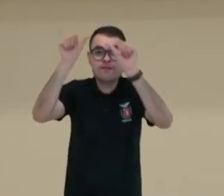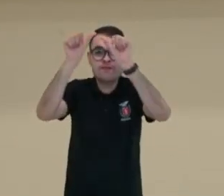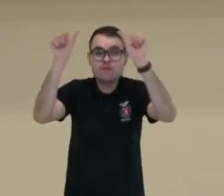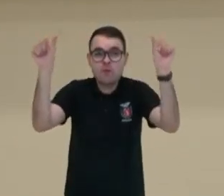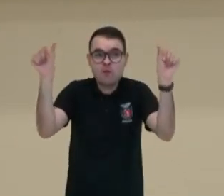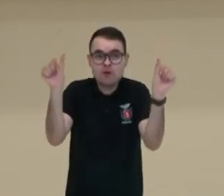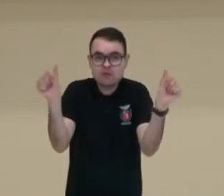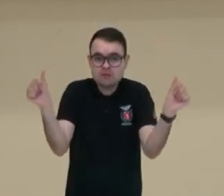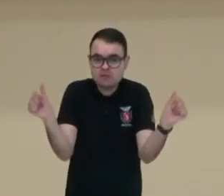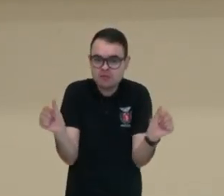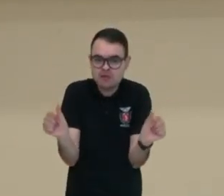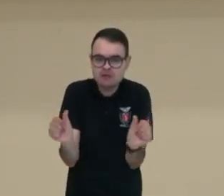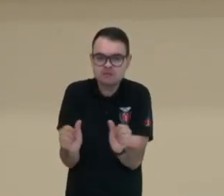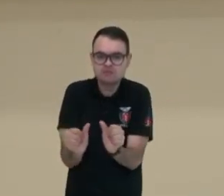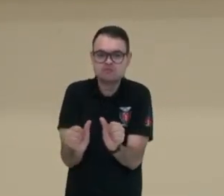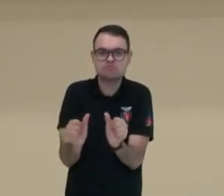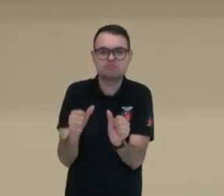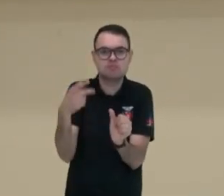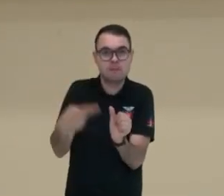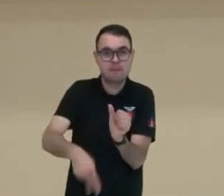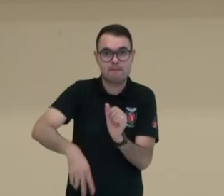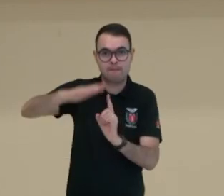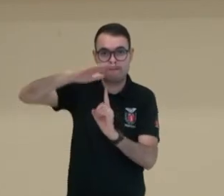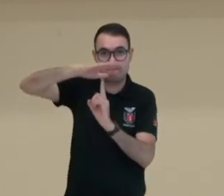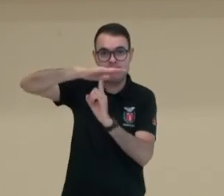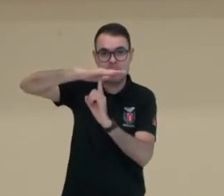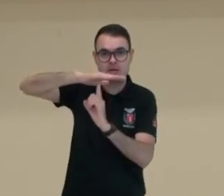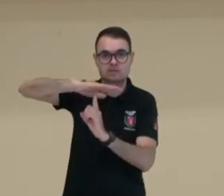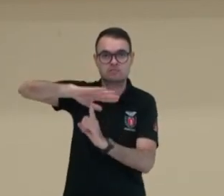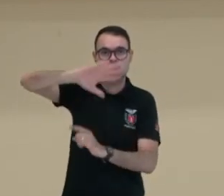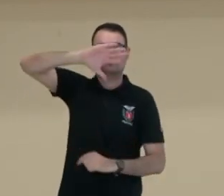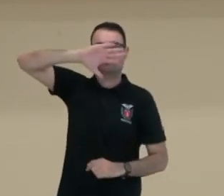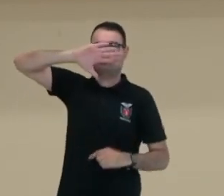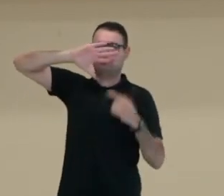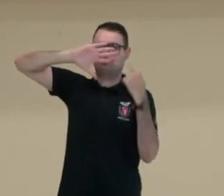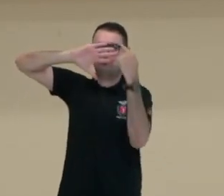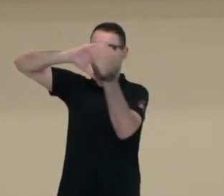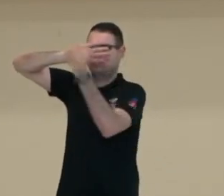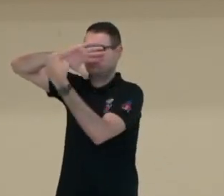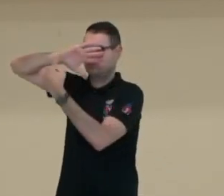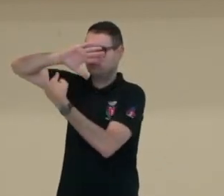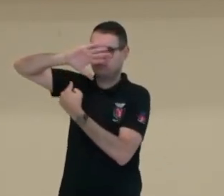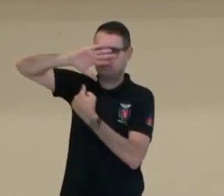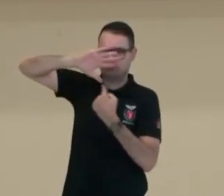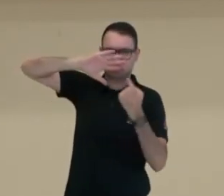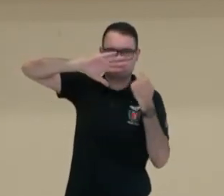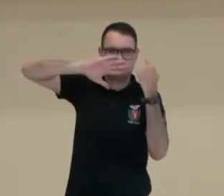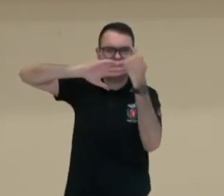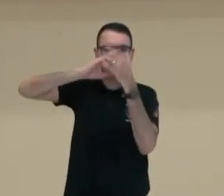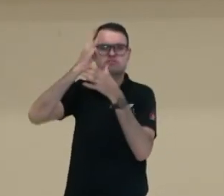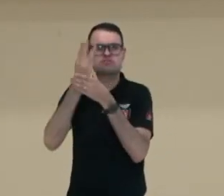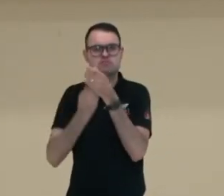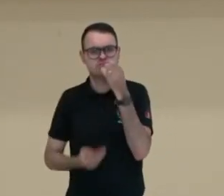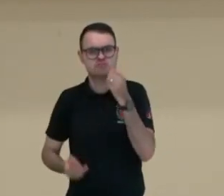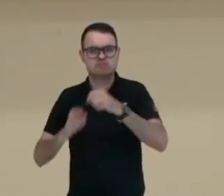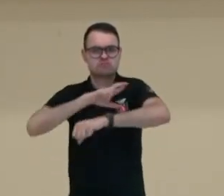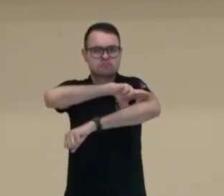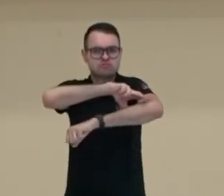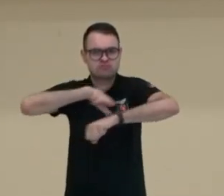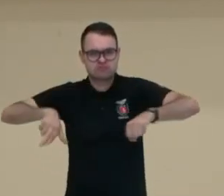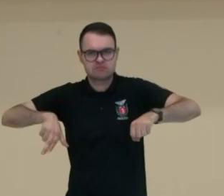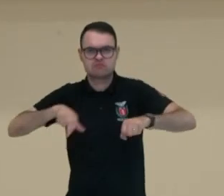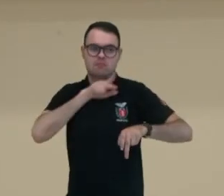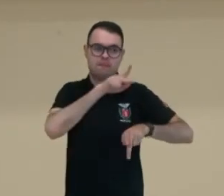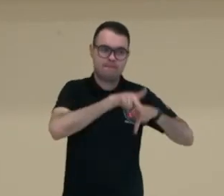formação, né, do povo paranaense é dessa trietnia, né? Os povos